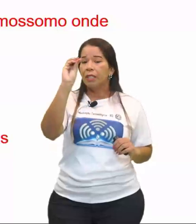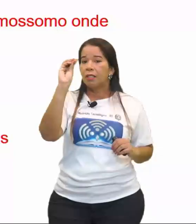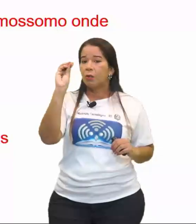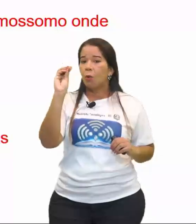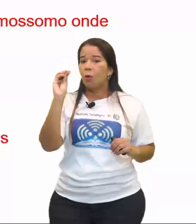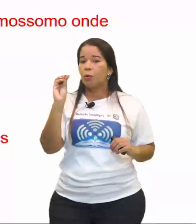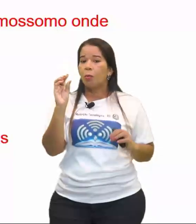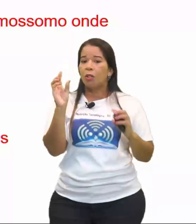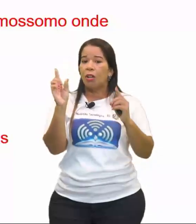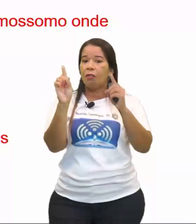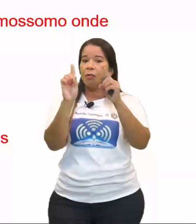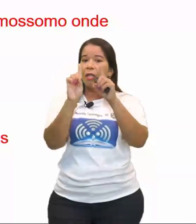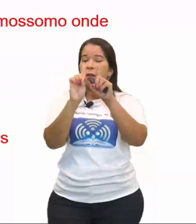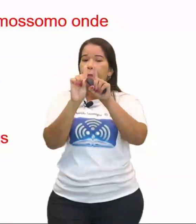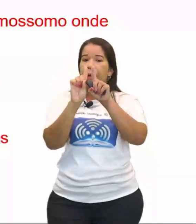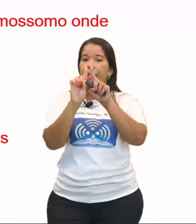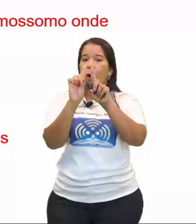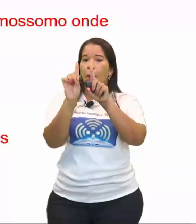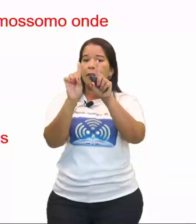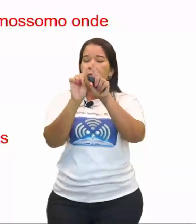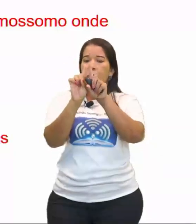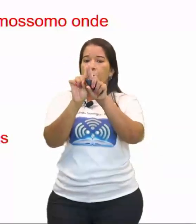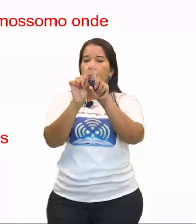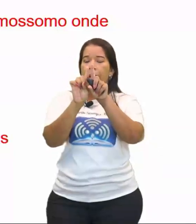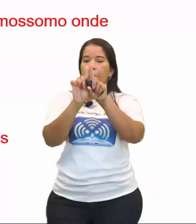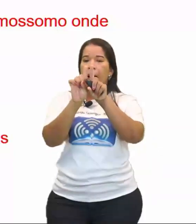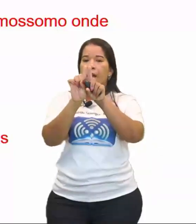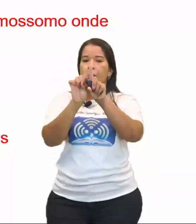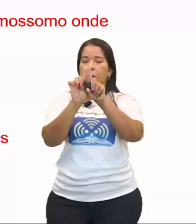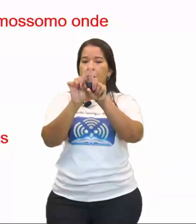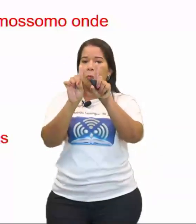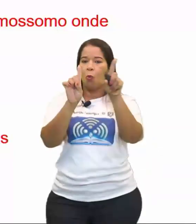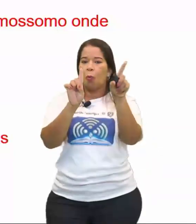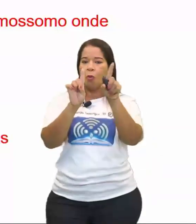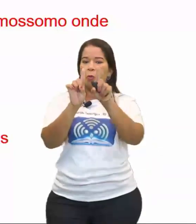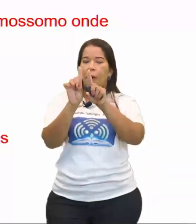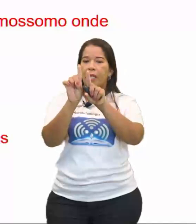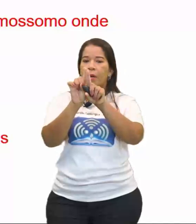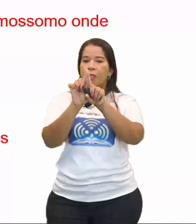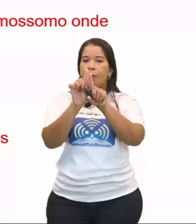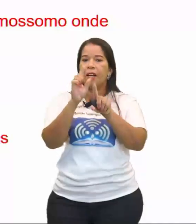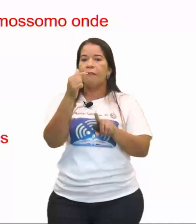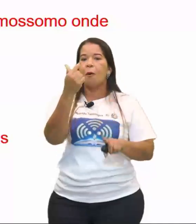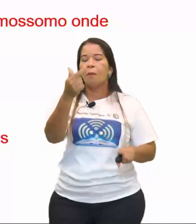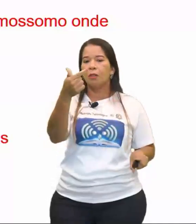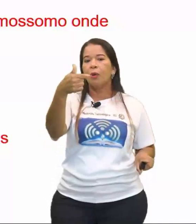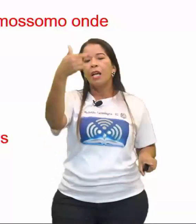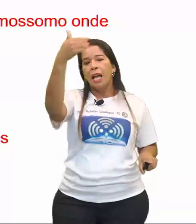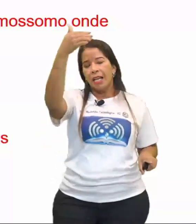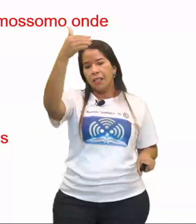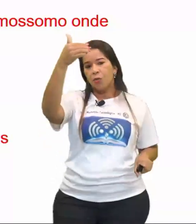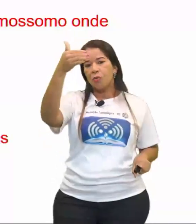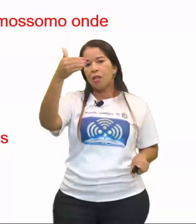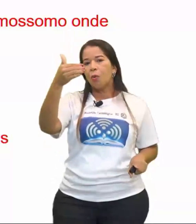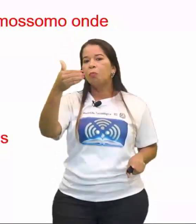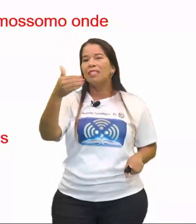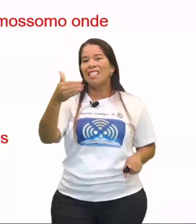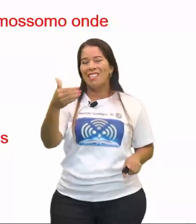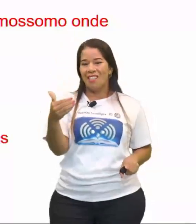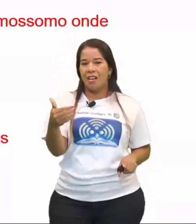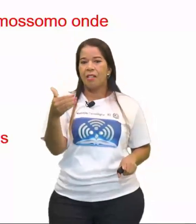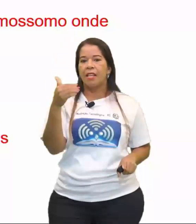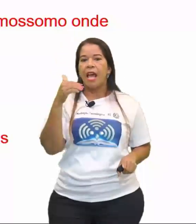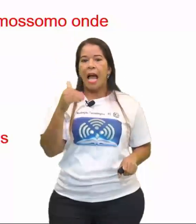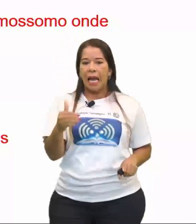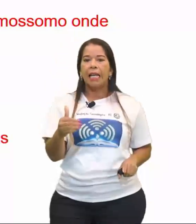um desses cromossomos agora vão se parear, o paizinho, né, o cromossomo do pai e da mãe vão se parear formando essa junção